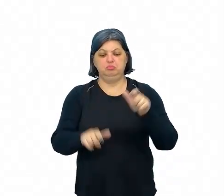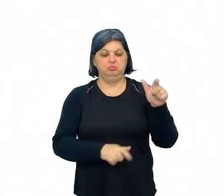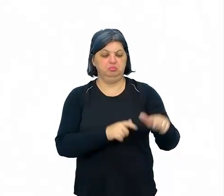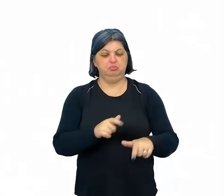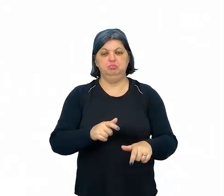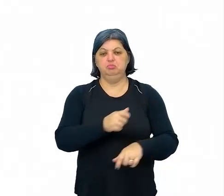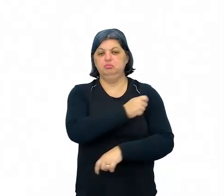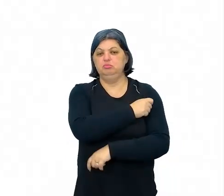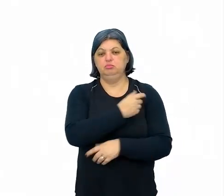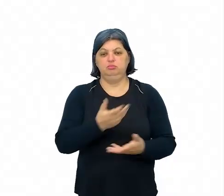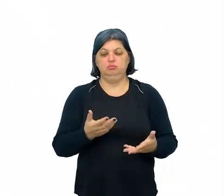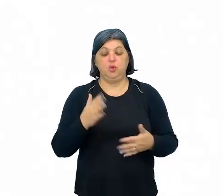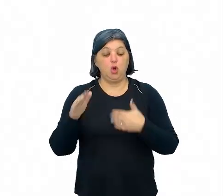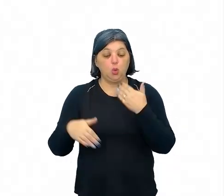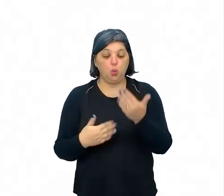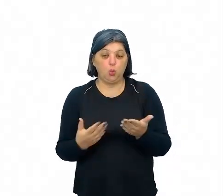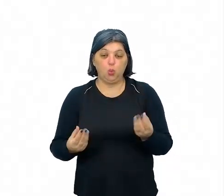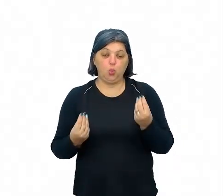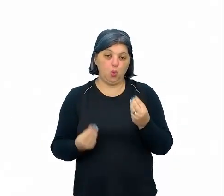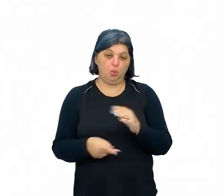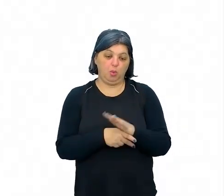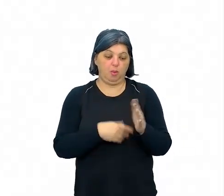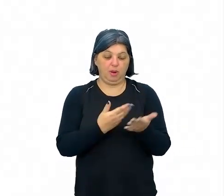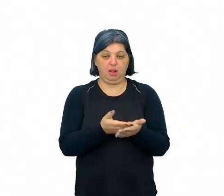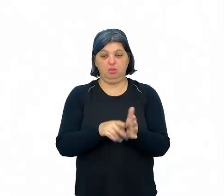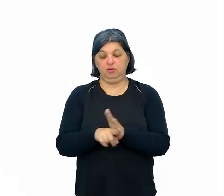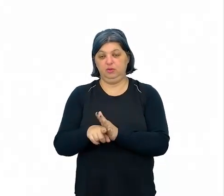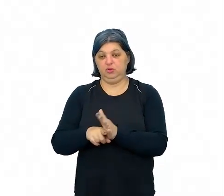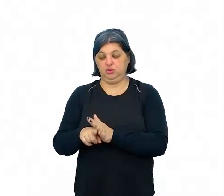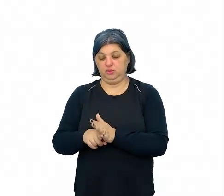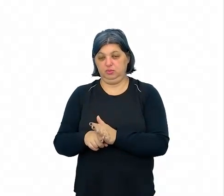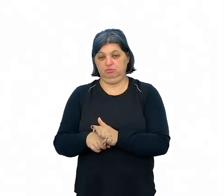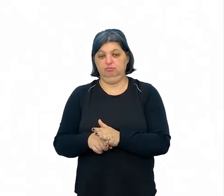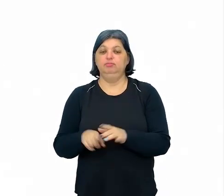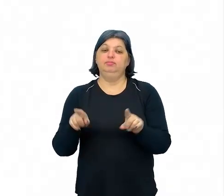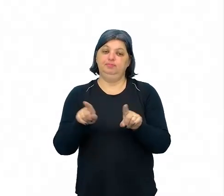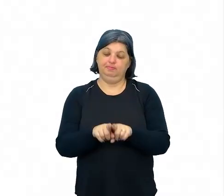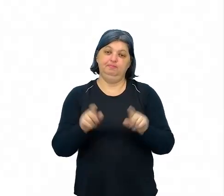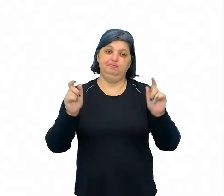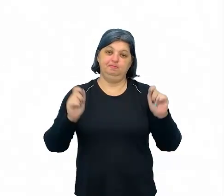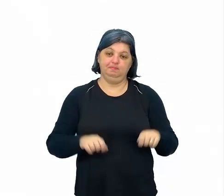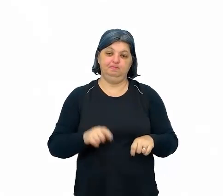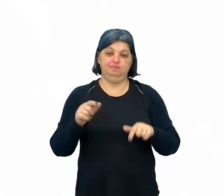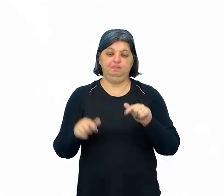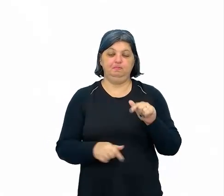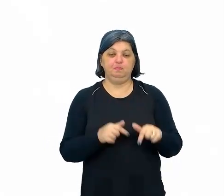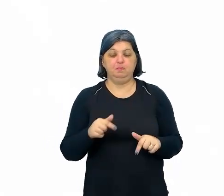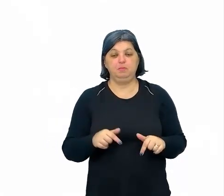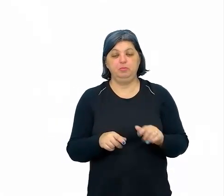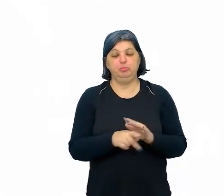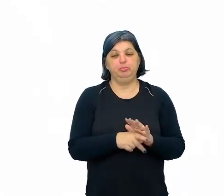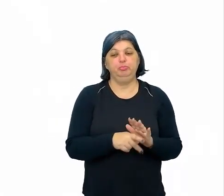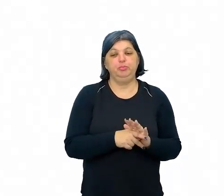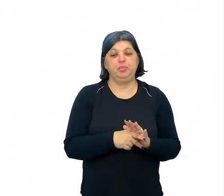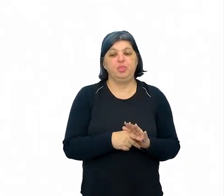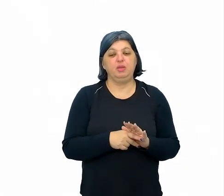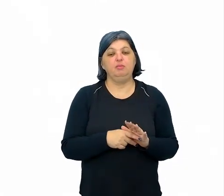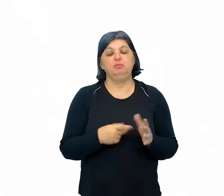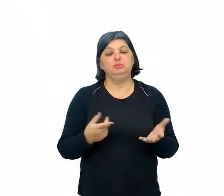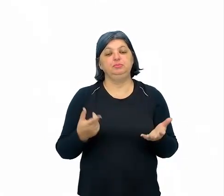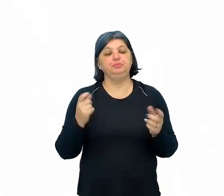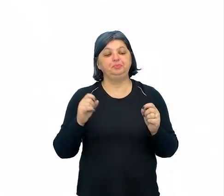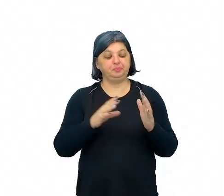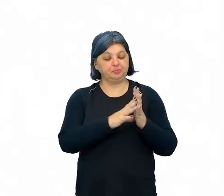desenvolver isso? Através dessas aulas investigativas. Podemos também trabalhar com a modelagem